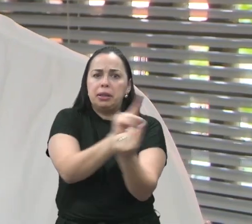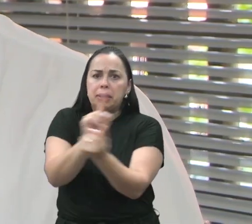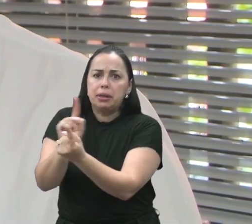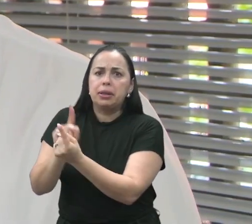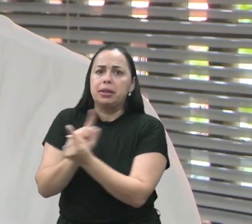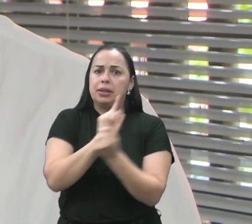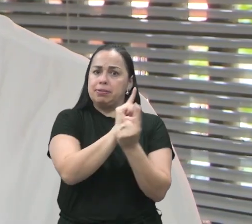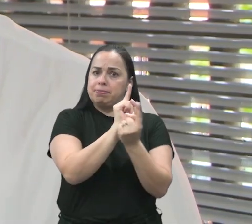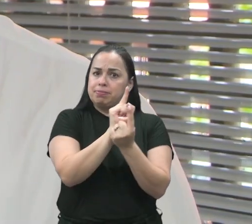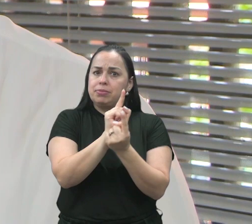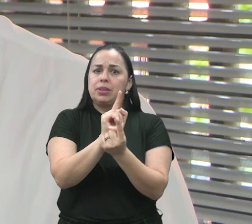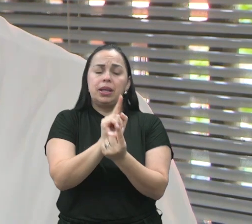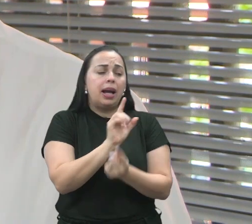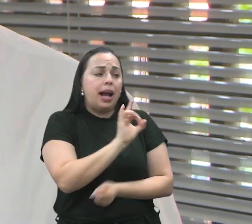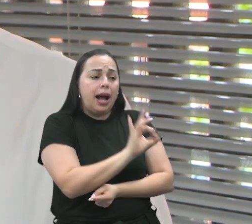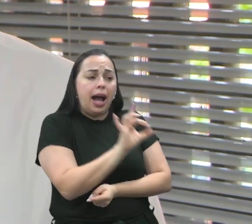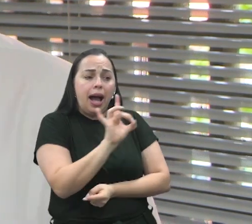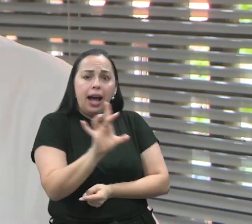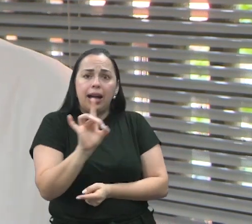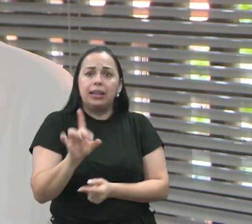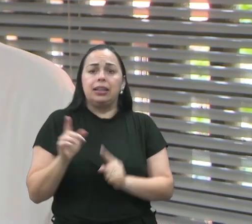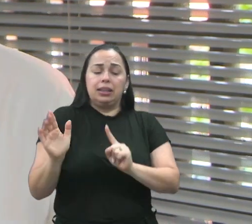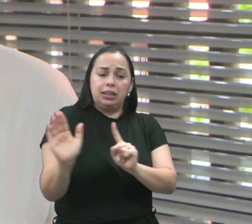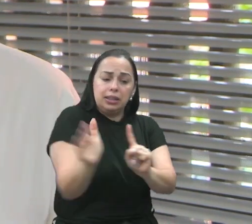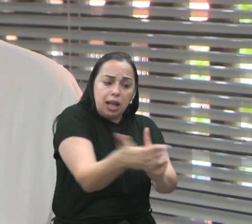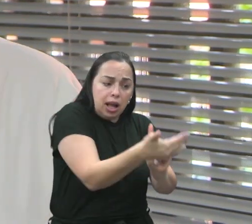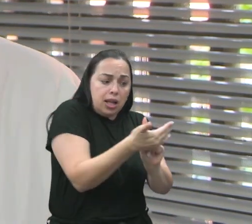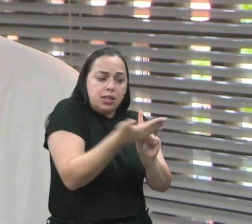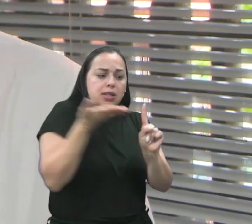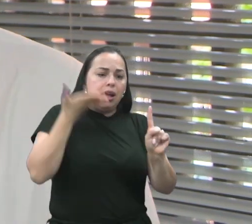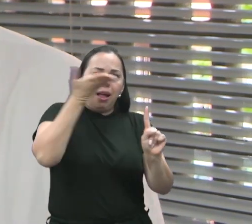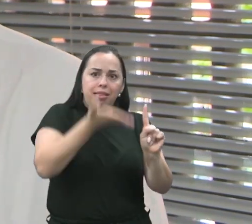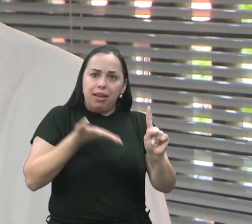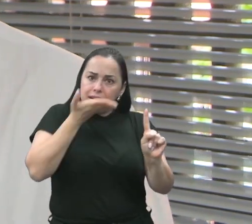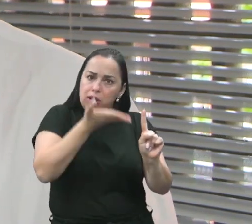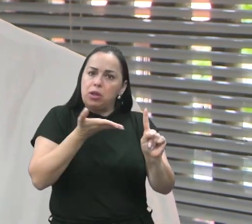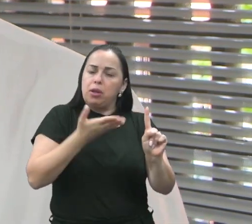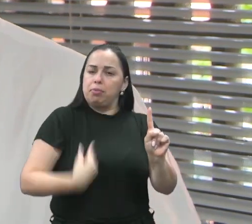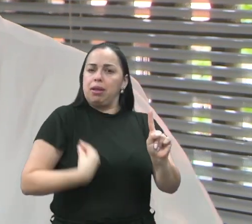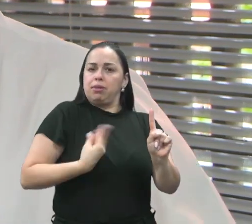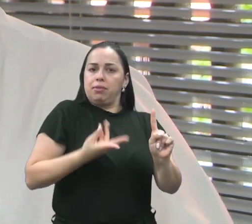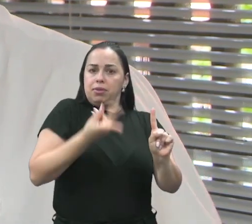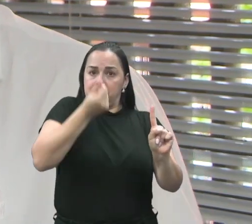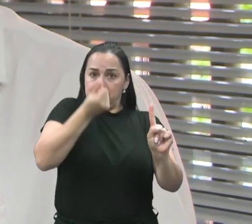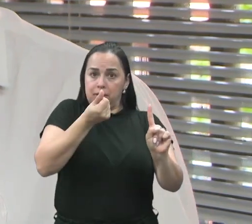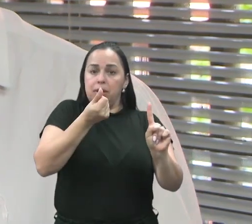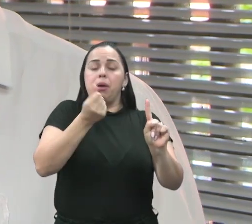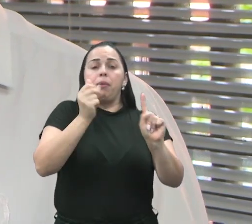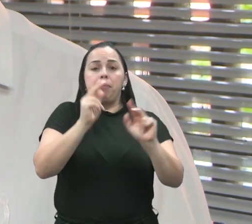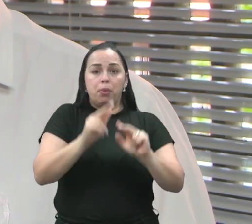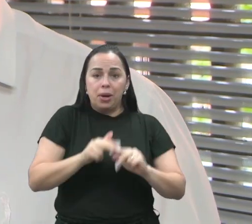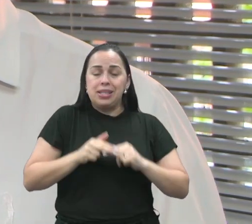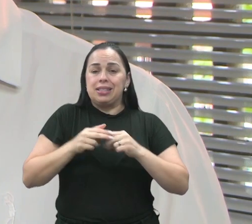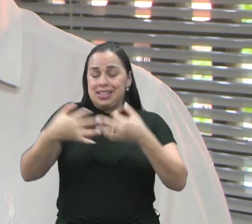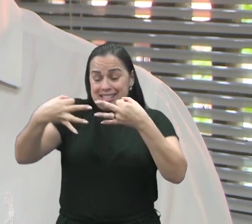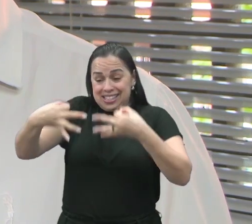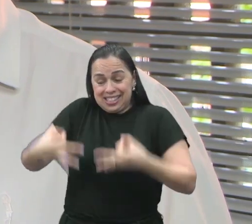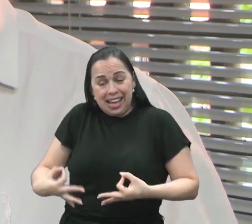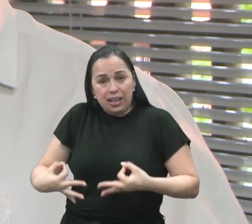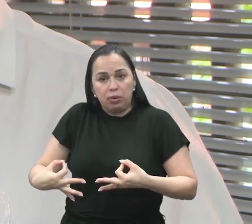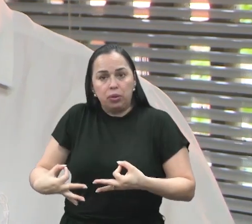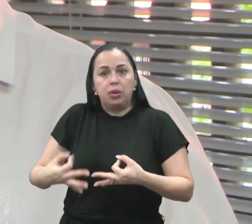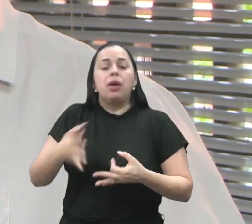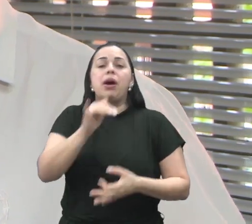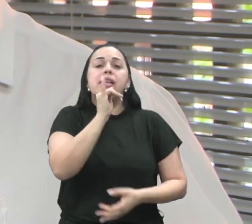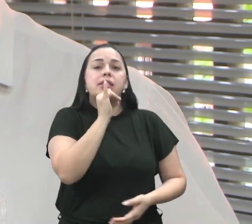aqui para todo o nosso atendimento, que se compõe em cada atendimento, saúde, acolhimento e bem-estar. A promoção da política pública de saúde